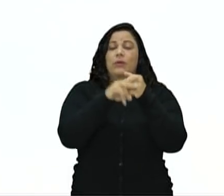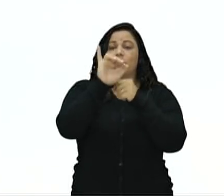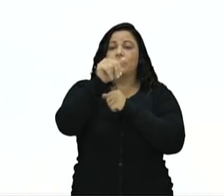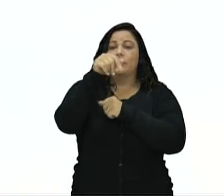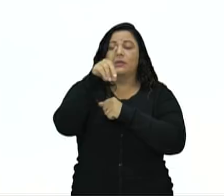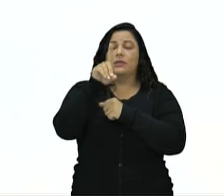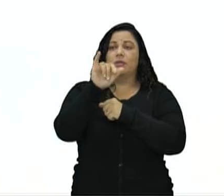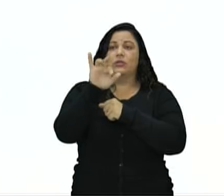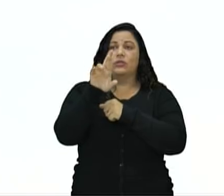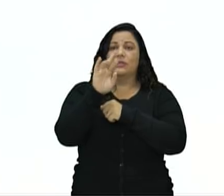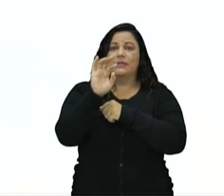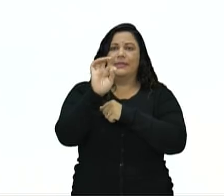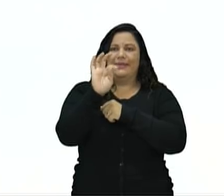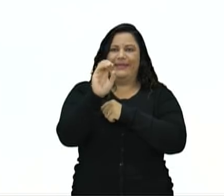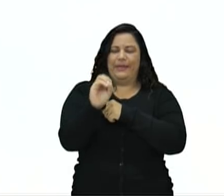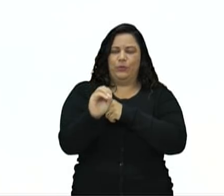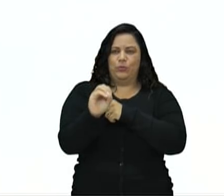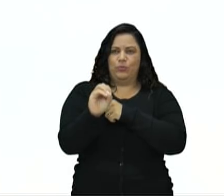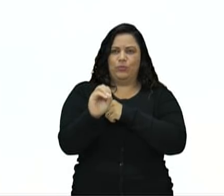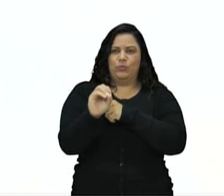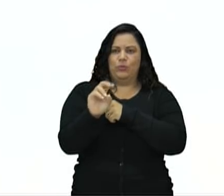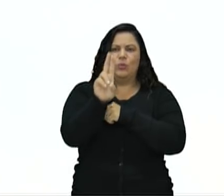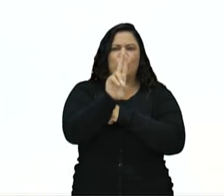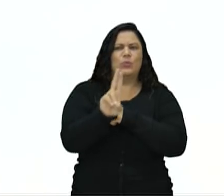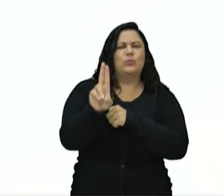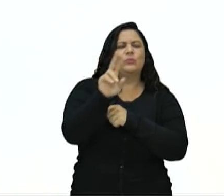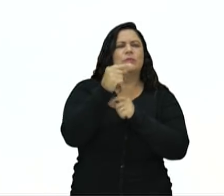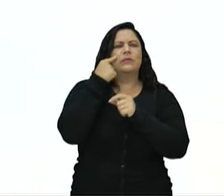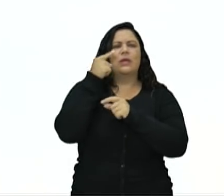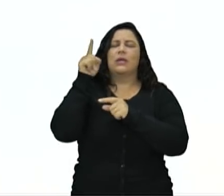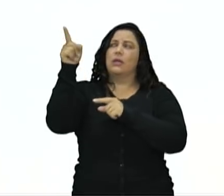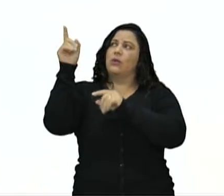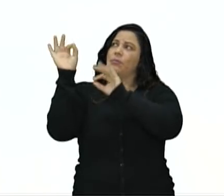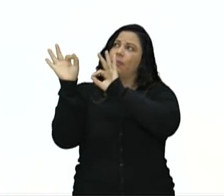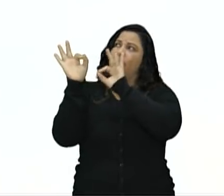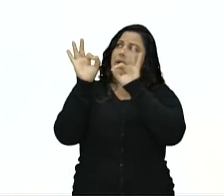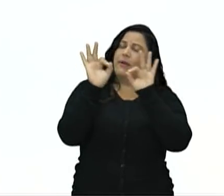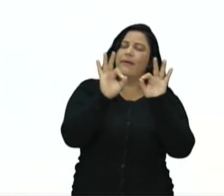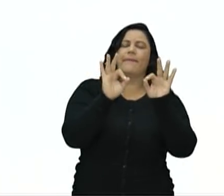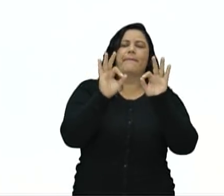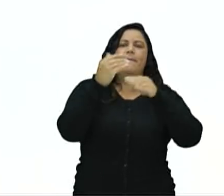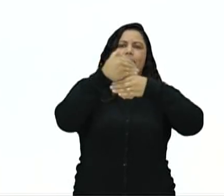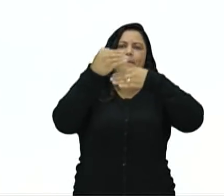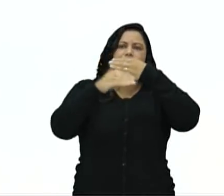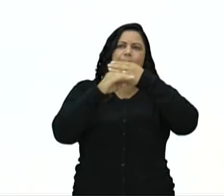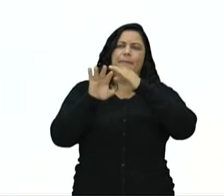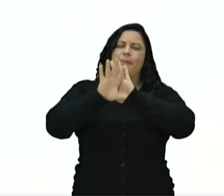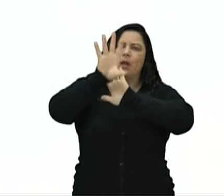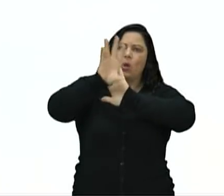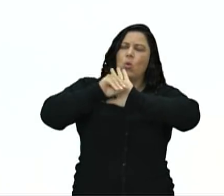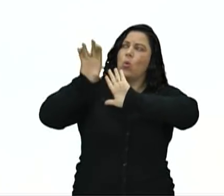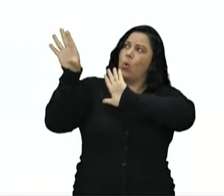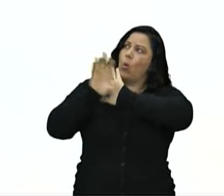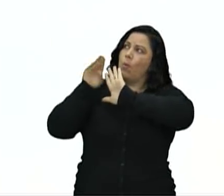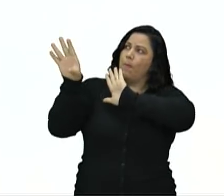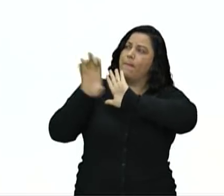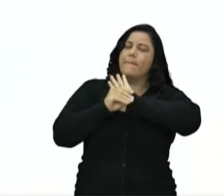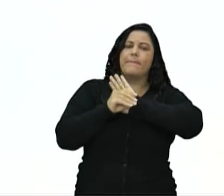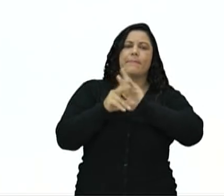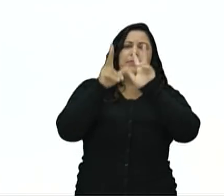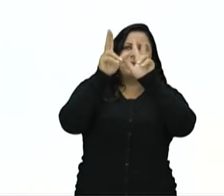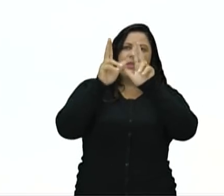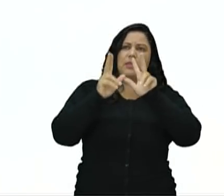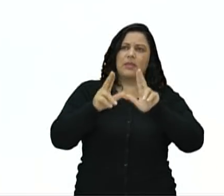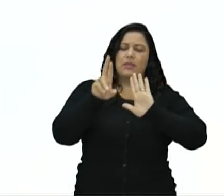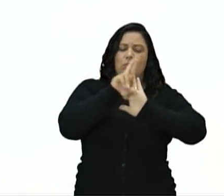usar ali os pronomes oblíquos, né? Então, eu fiz aqui novamente a conjugação, né? E ali surgiu uma dúvida, né?